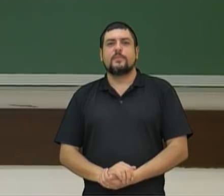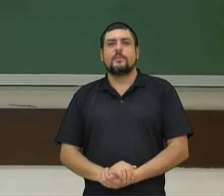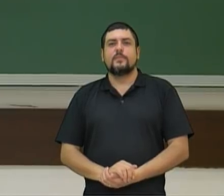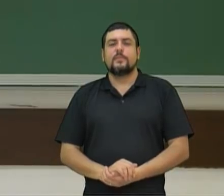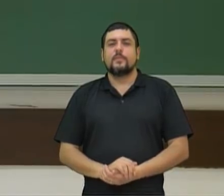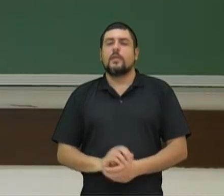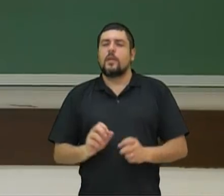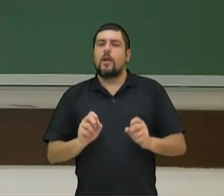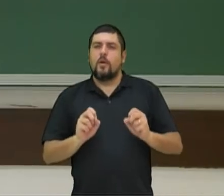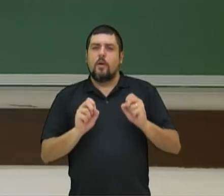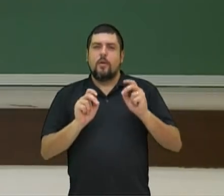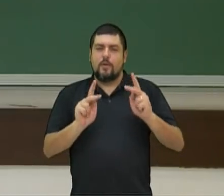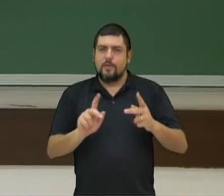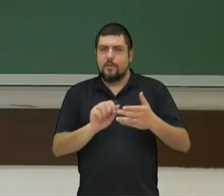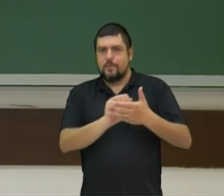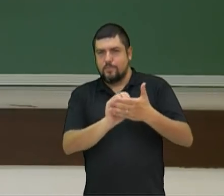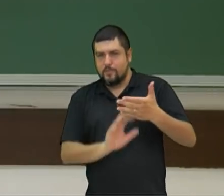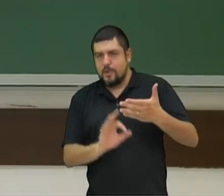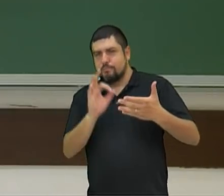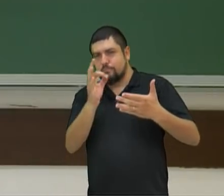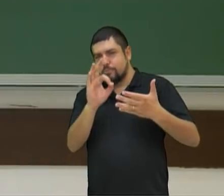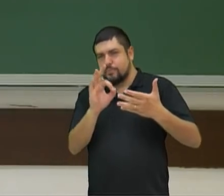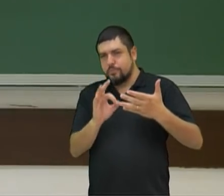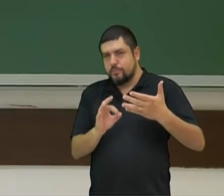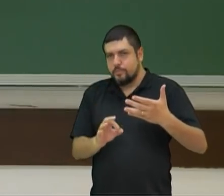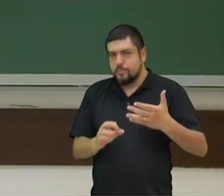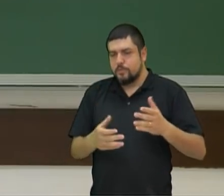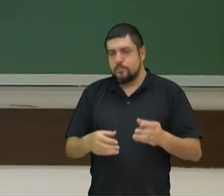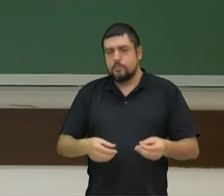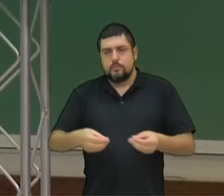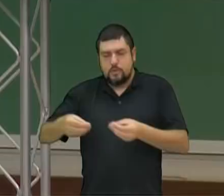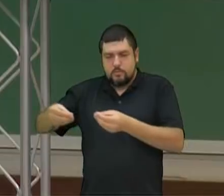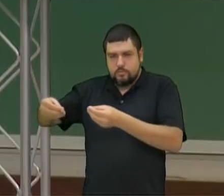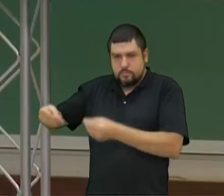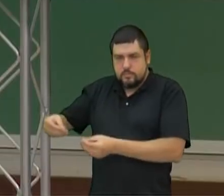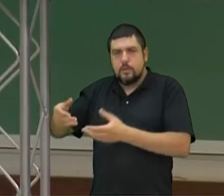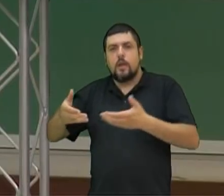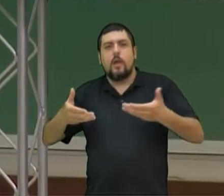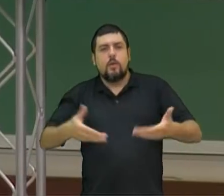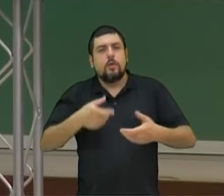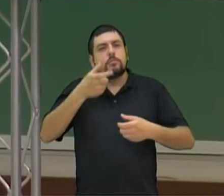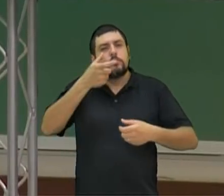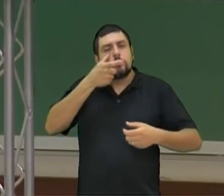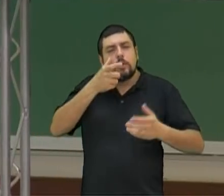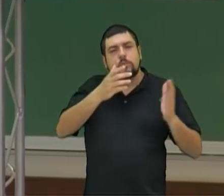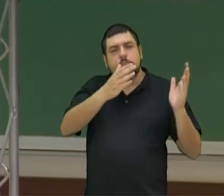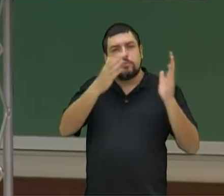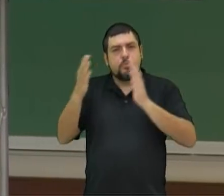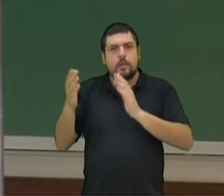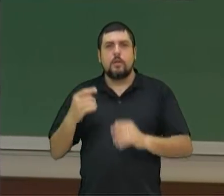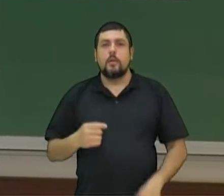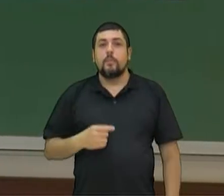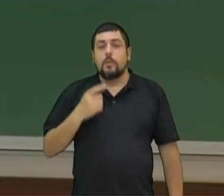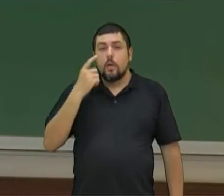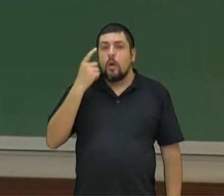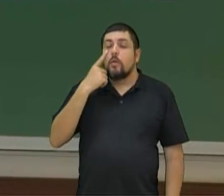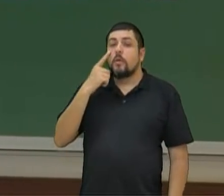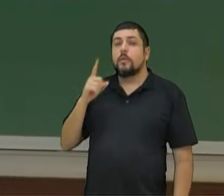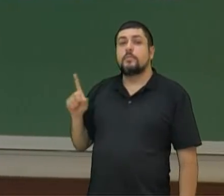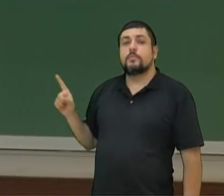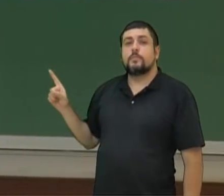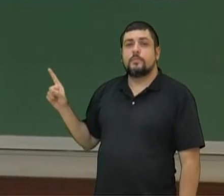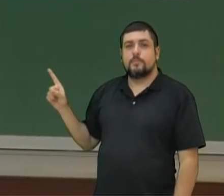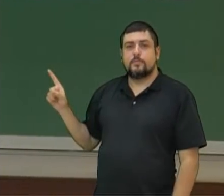Exercício corrigido, deixa o caderno de lado e vamos para a nossa aula de hoje? Então, olhem essa imagem que eu trago para vocês. Vocês se